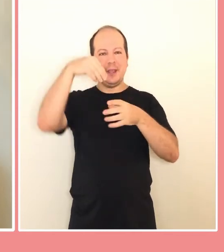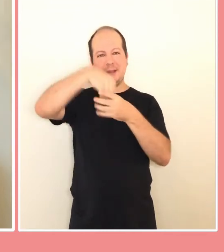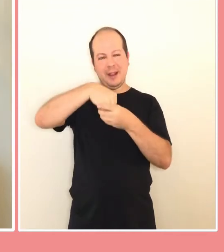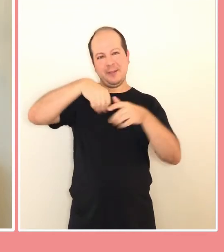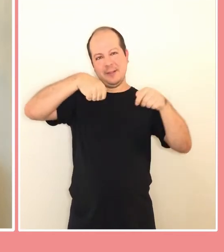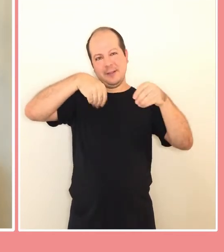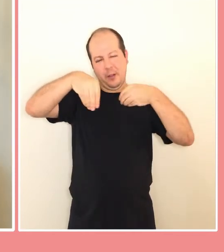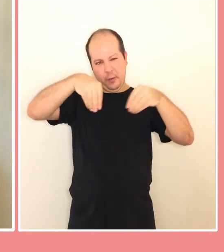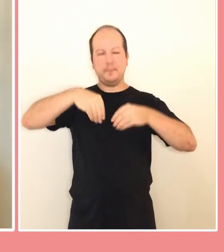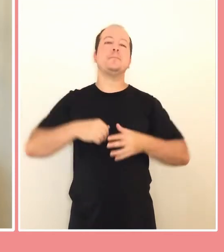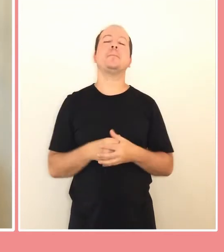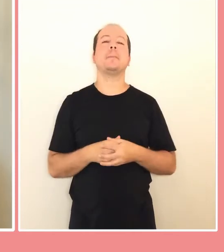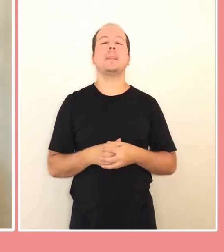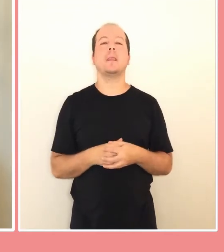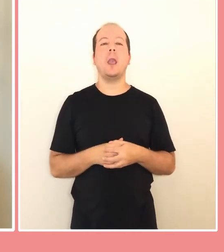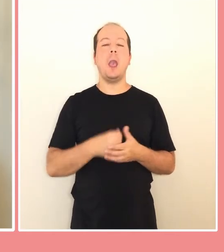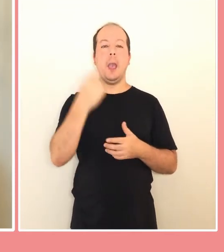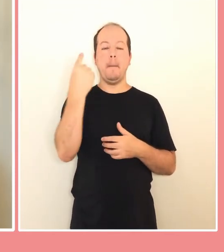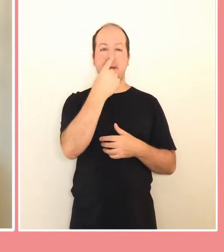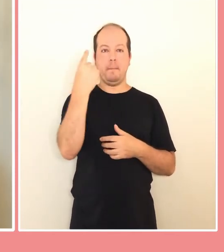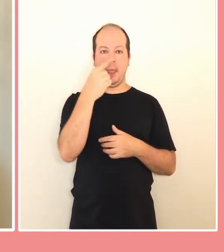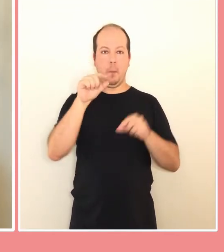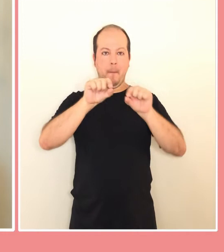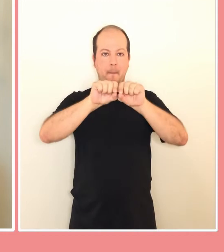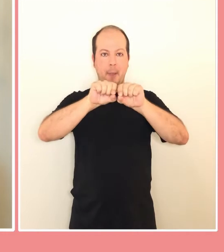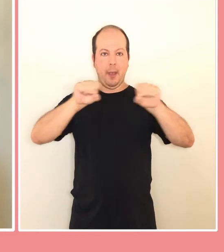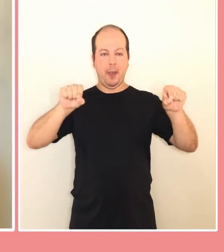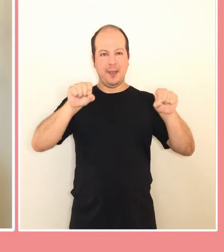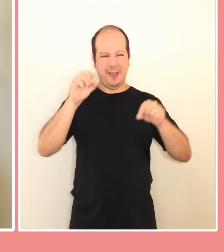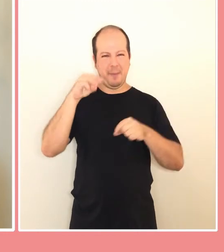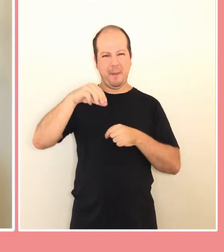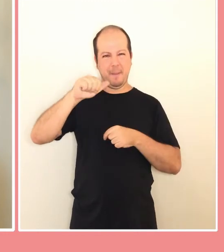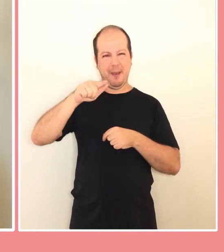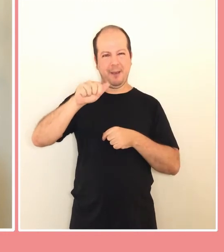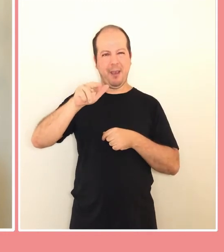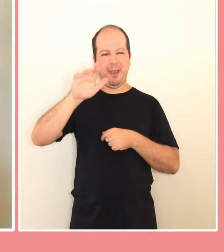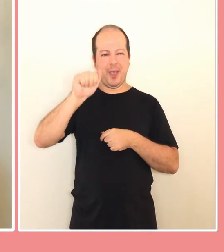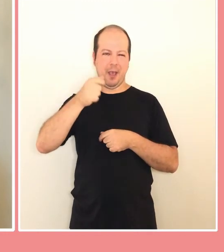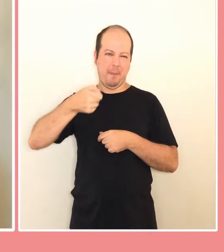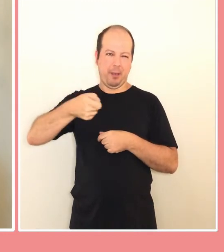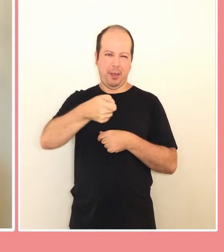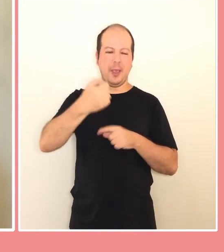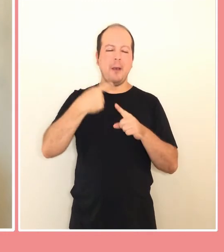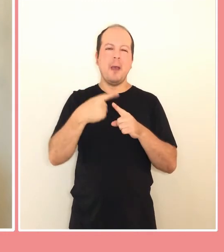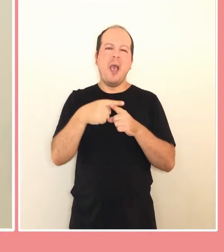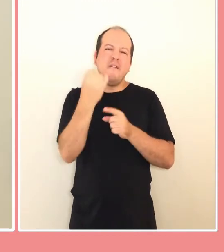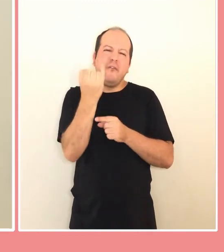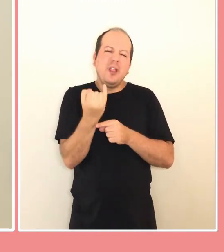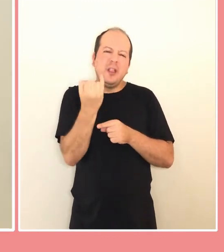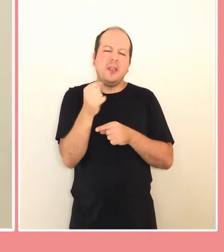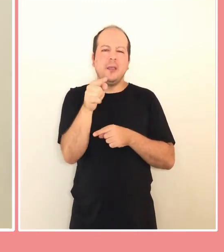Então, vamos precisar então de uma mangueira, que essa aqui, ela é bem fininha, porque